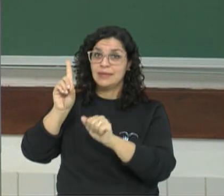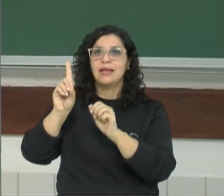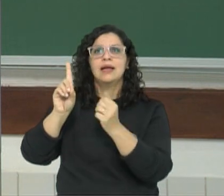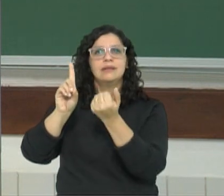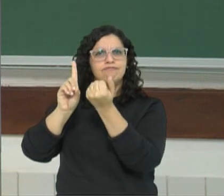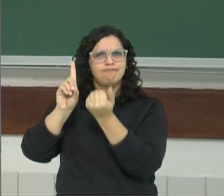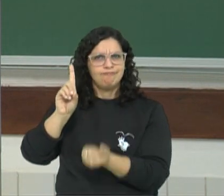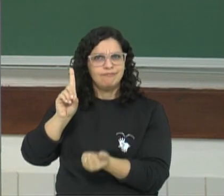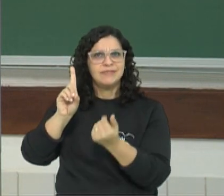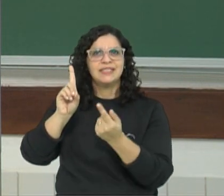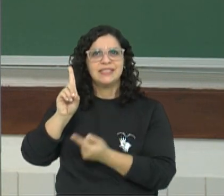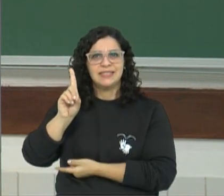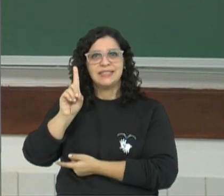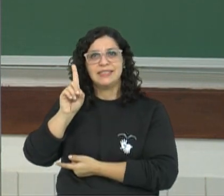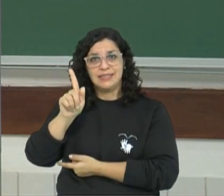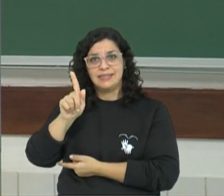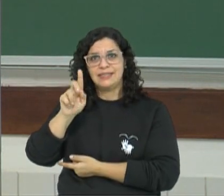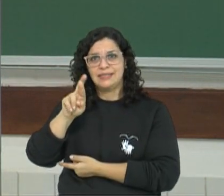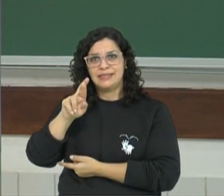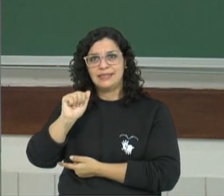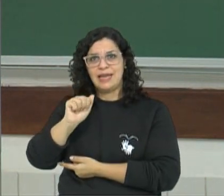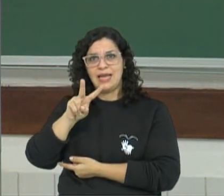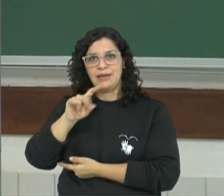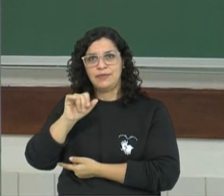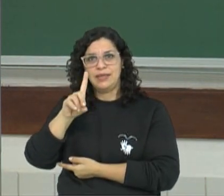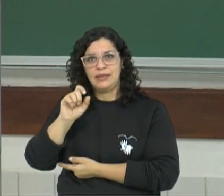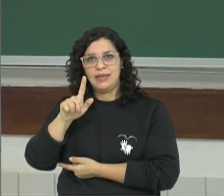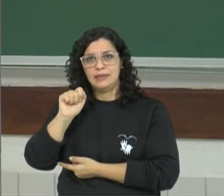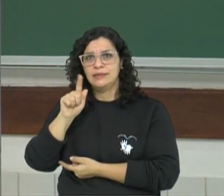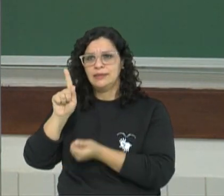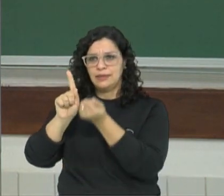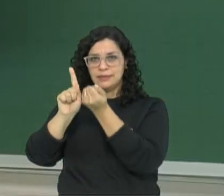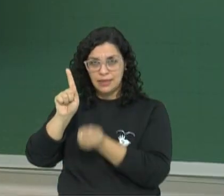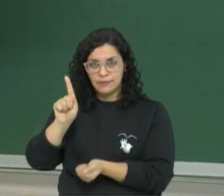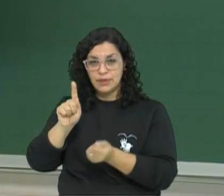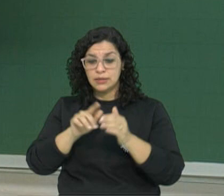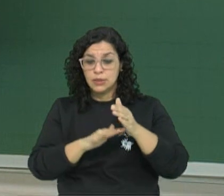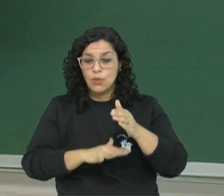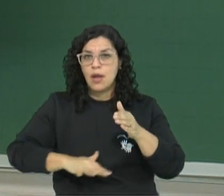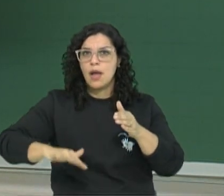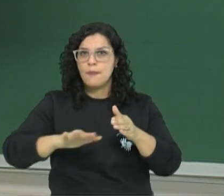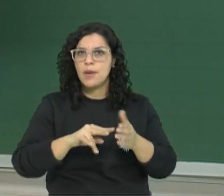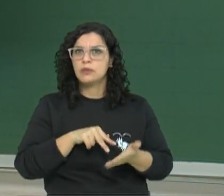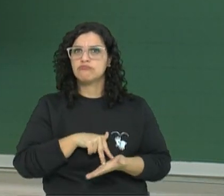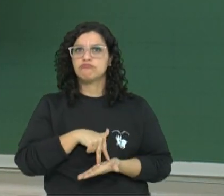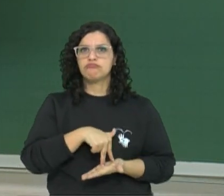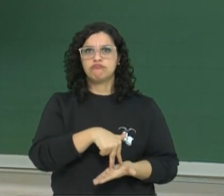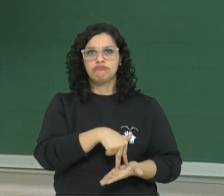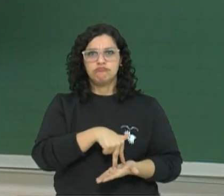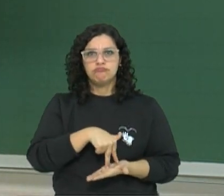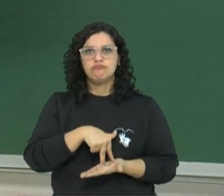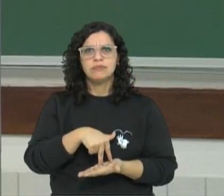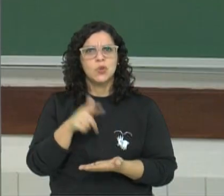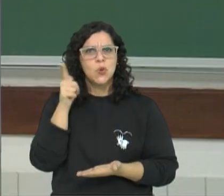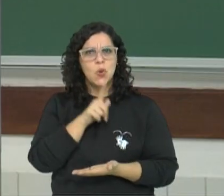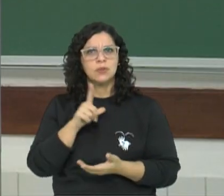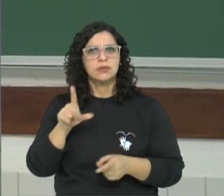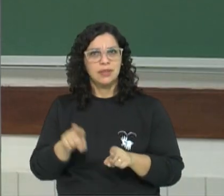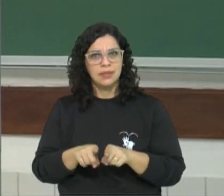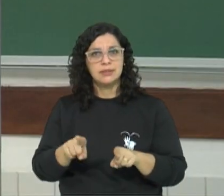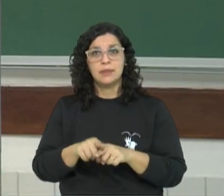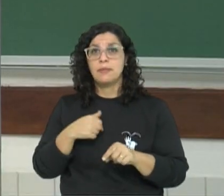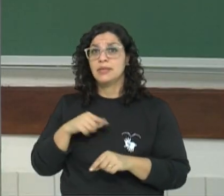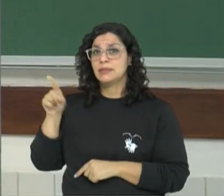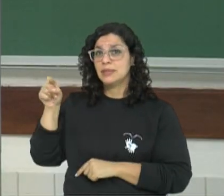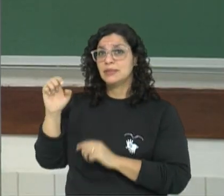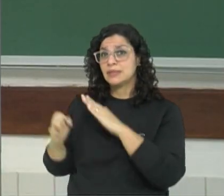peso, como eu conversei anteriormente, ela acaba dando estabilidade à estrutura, certo? Mas só que Itaipu,